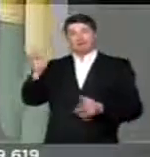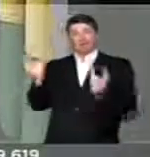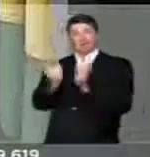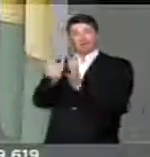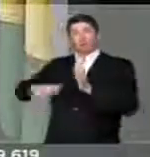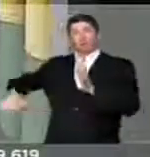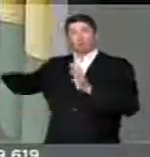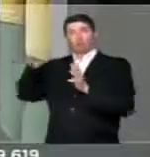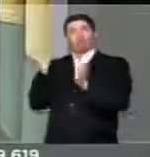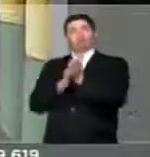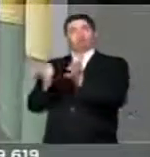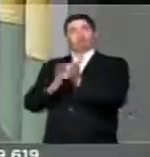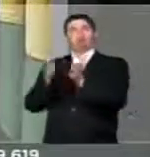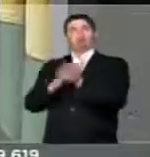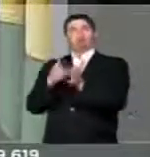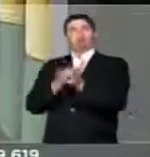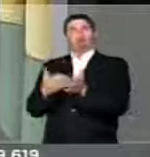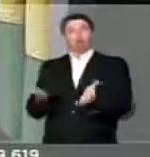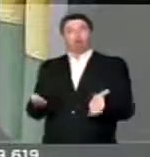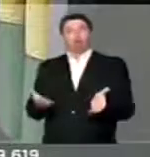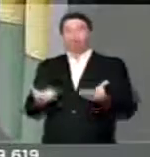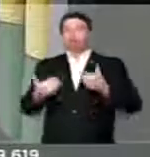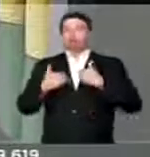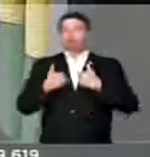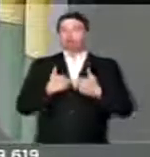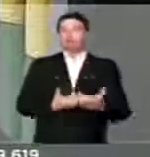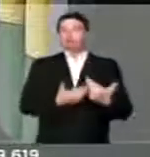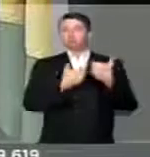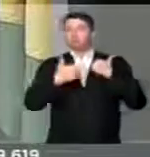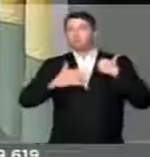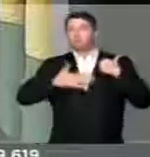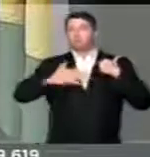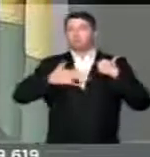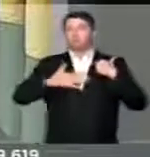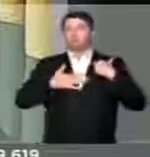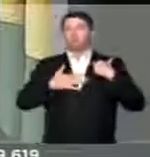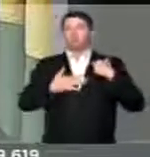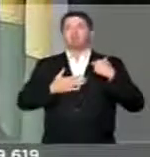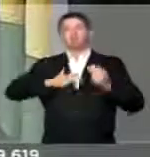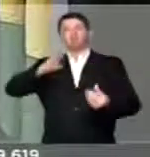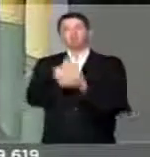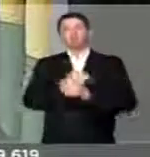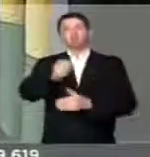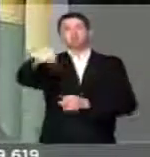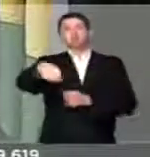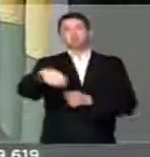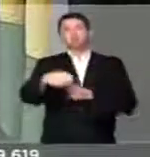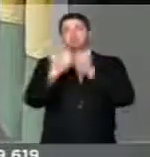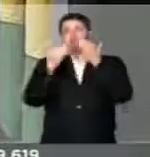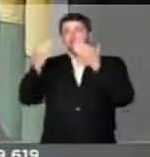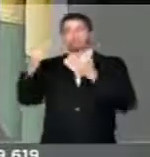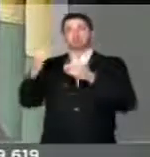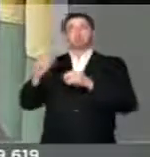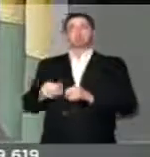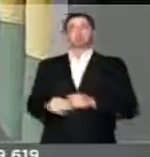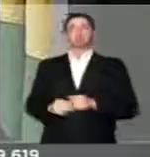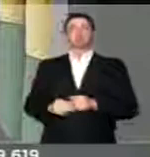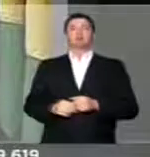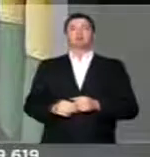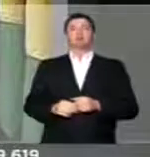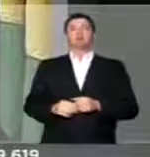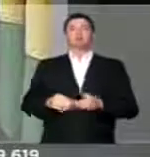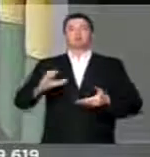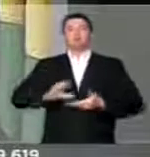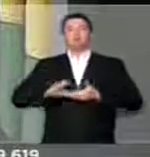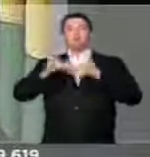Por isso é que eu vou cumprir o meu papel. Eu vou representá-lo perante ao corregedor. Se